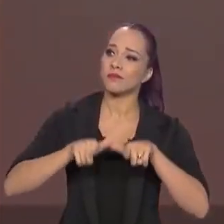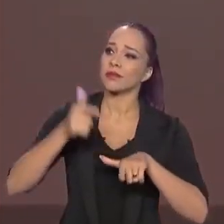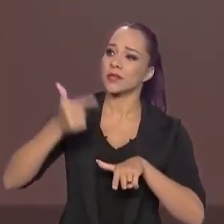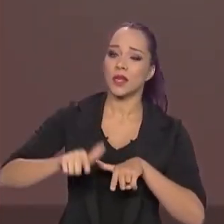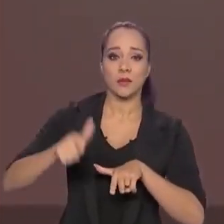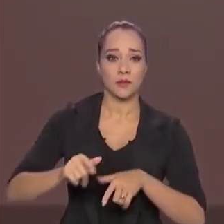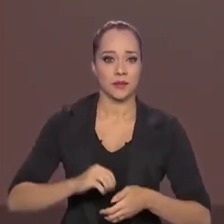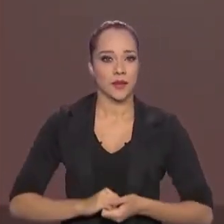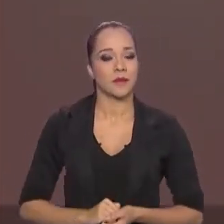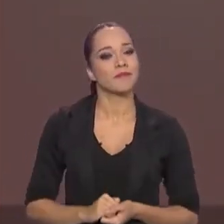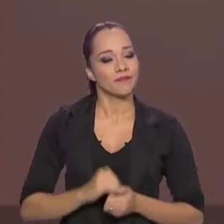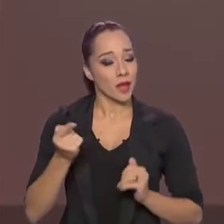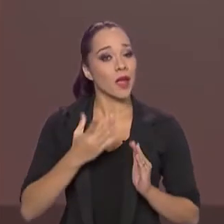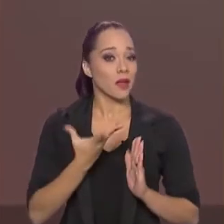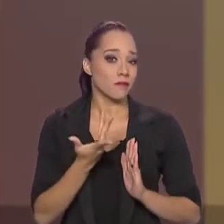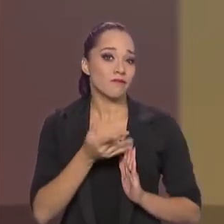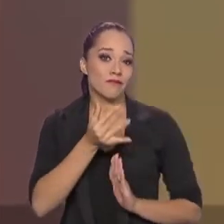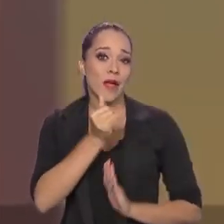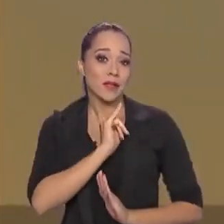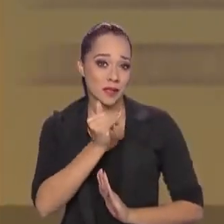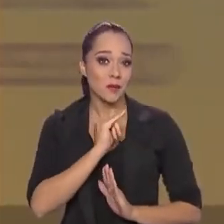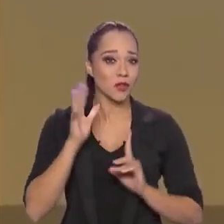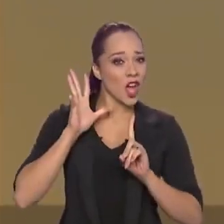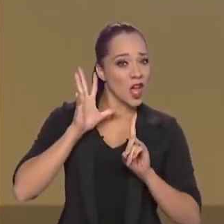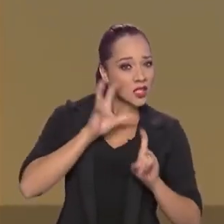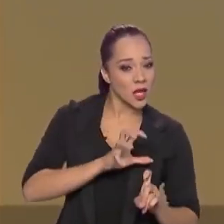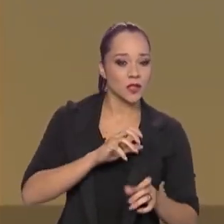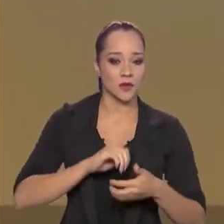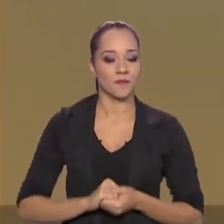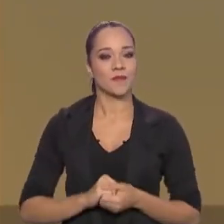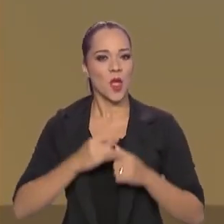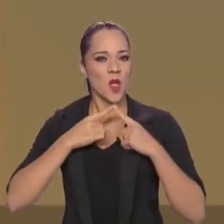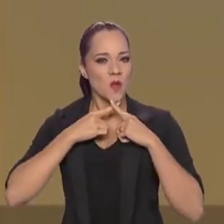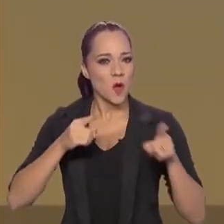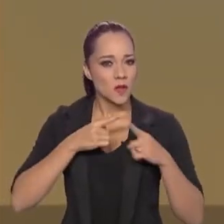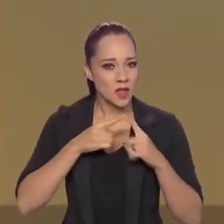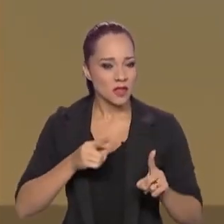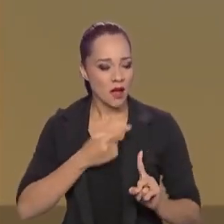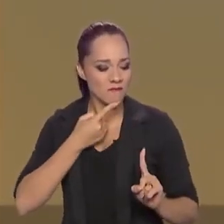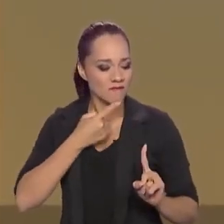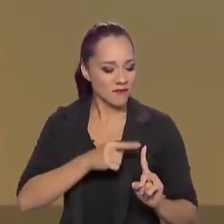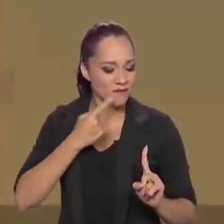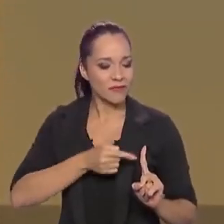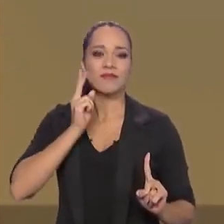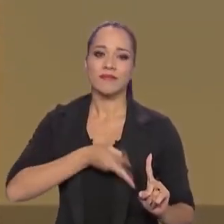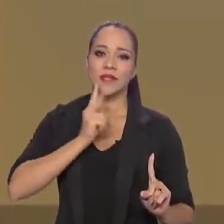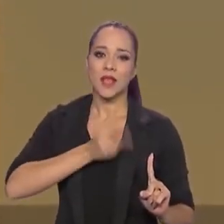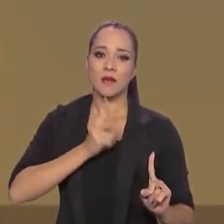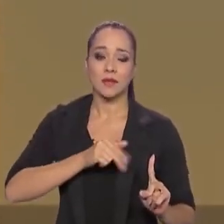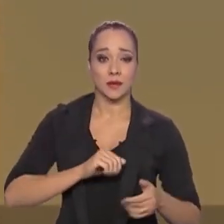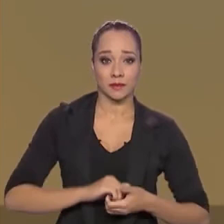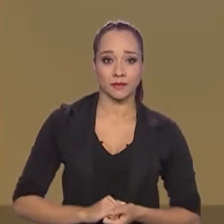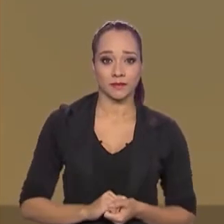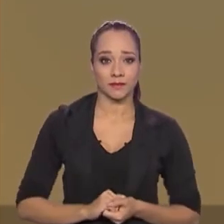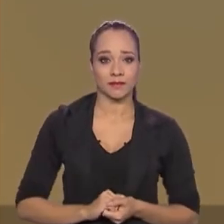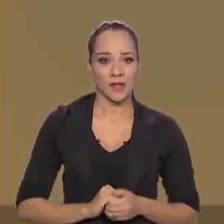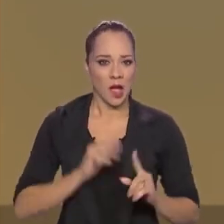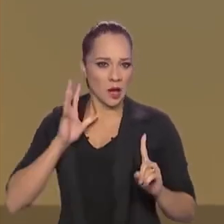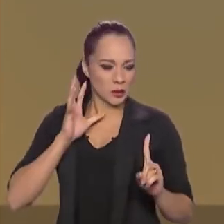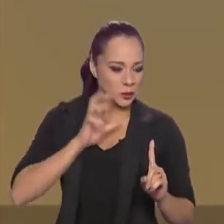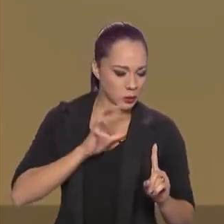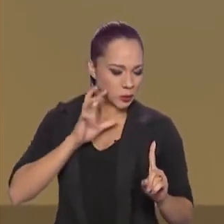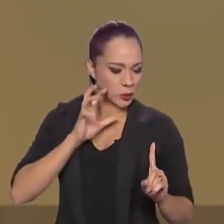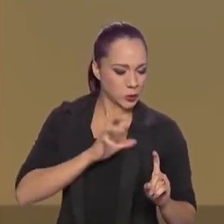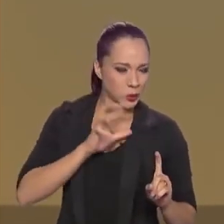São exemplos de condutas de assédio moral. Contestar e criticar com frequência uma pessoa. Sobrecarregar